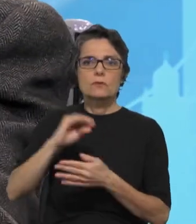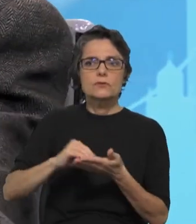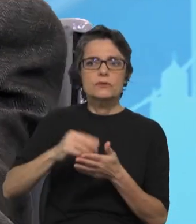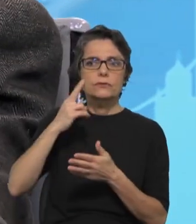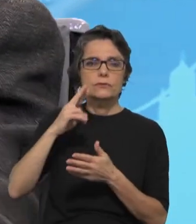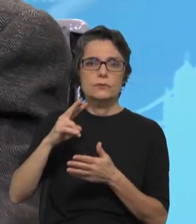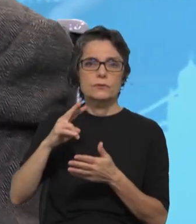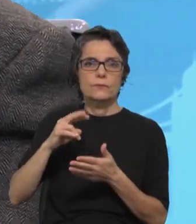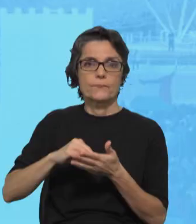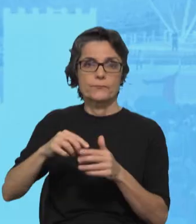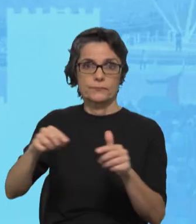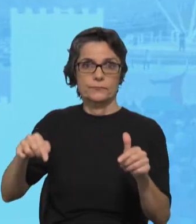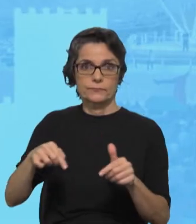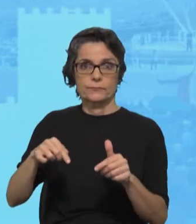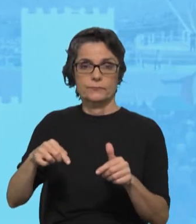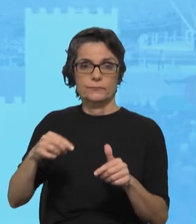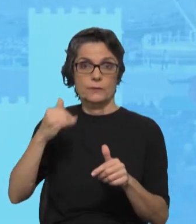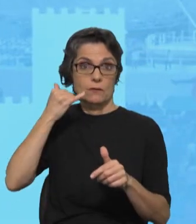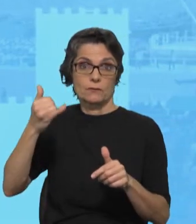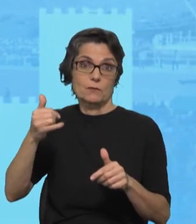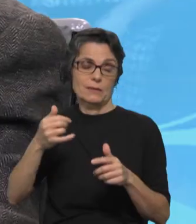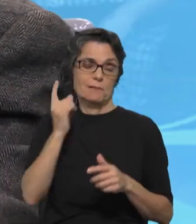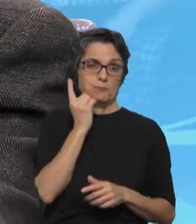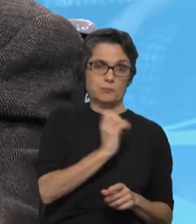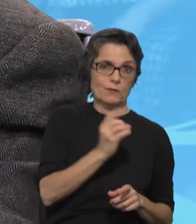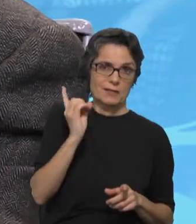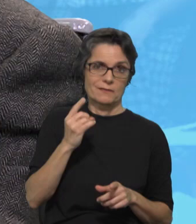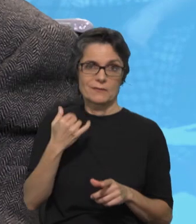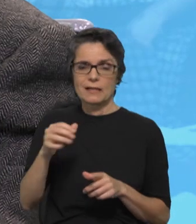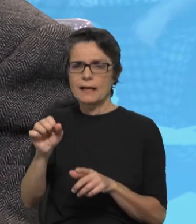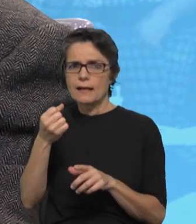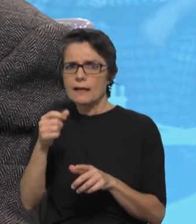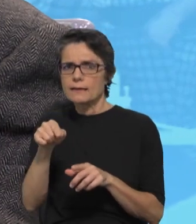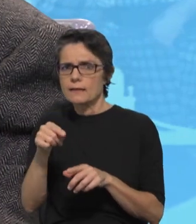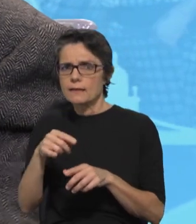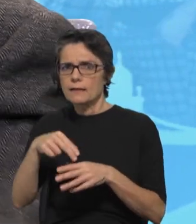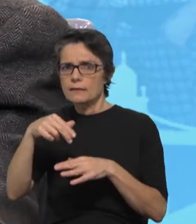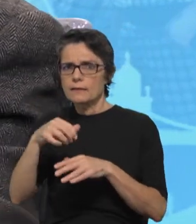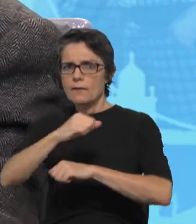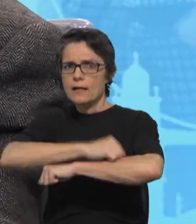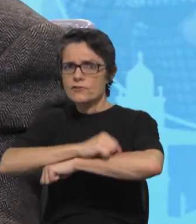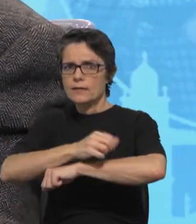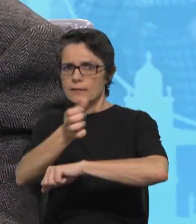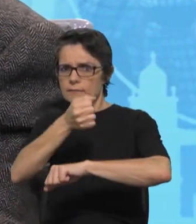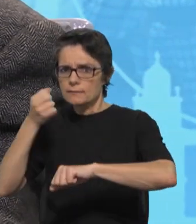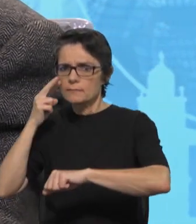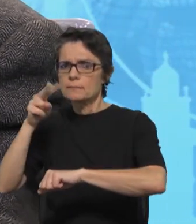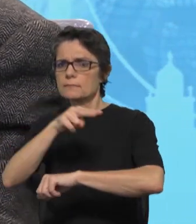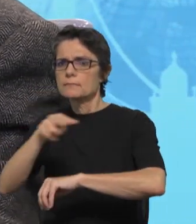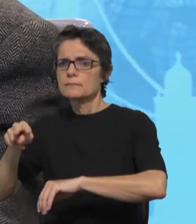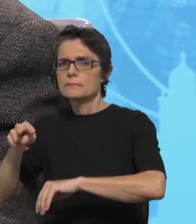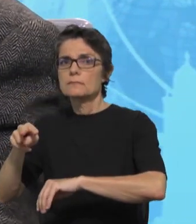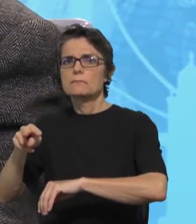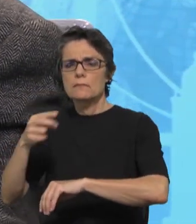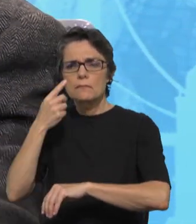ou melhor, no escritório é que estava o telefone, ainda não havia telemóveis. Abri a janela que dá para a Rua da Prata e vi